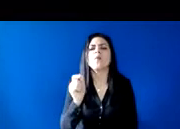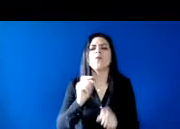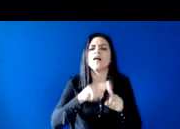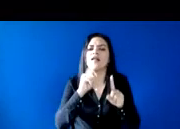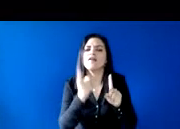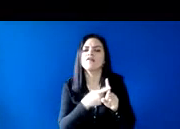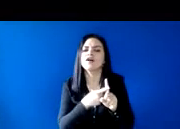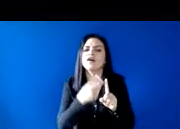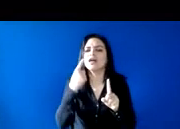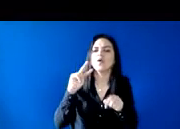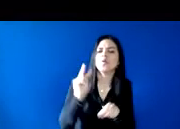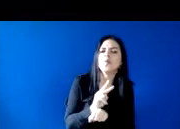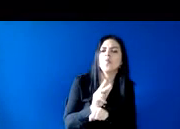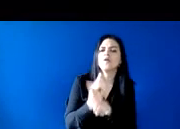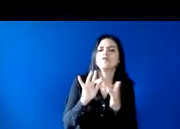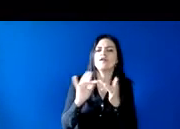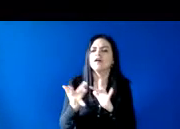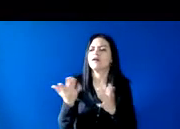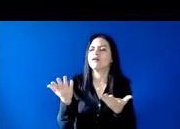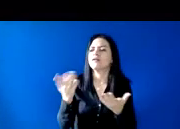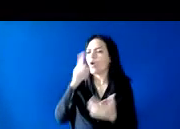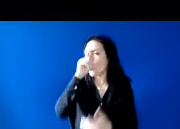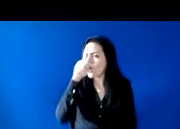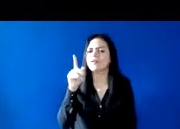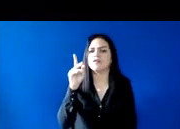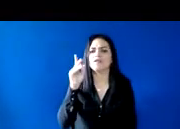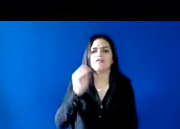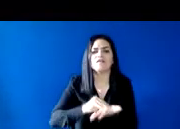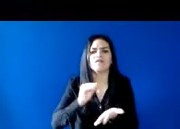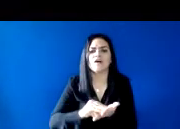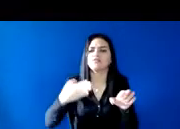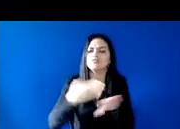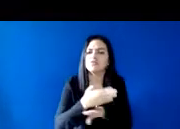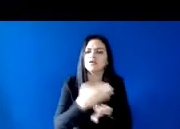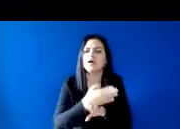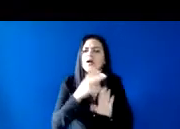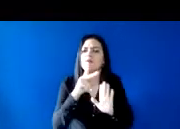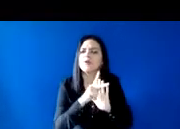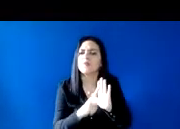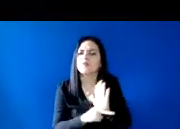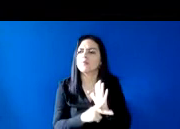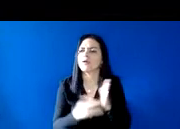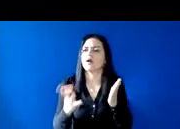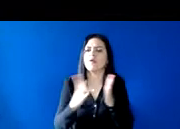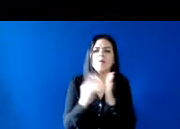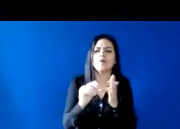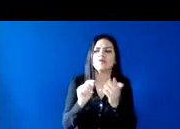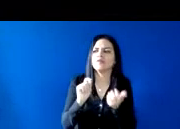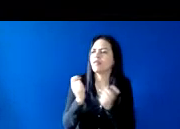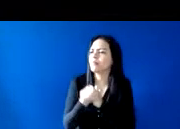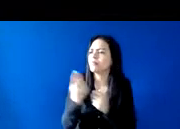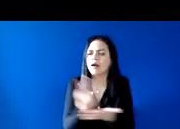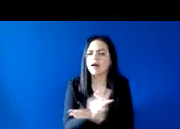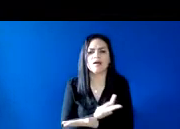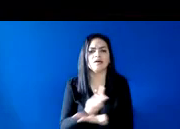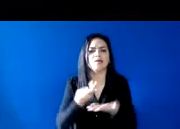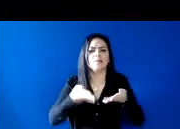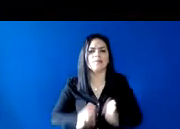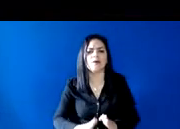gestão do cuidado em rede, pelas demoras, pela falta de acesso ao planejamento reprodutivo, pelo modelo inadequado de atenção ao parto e